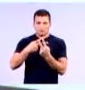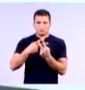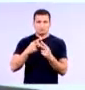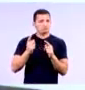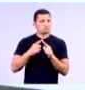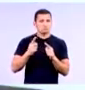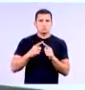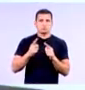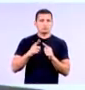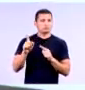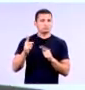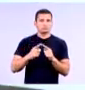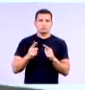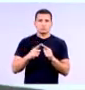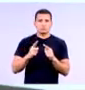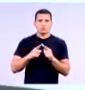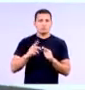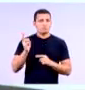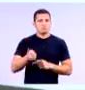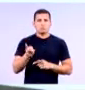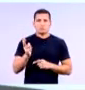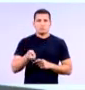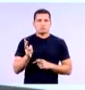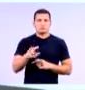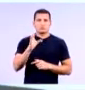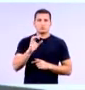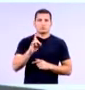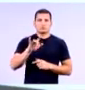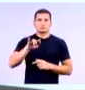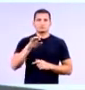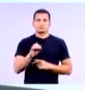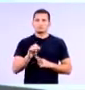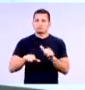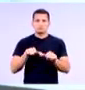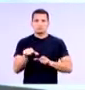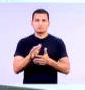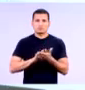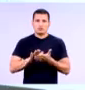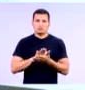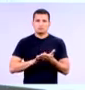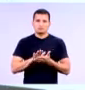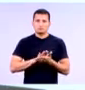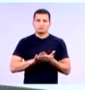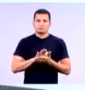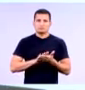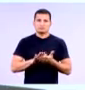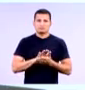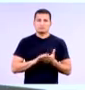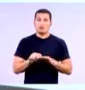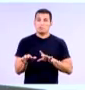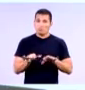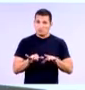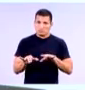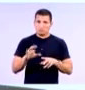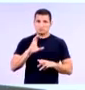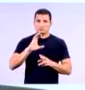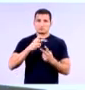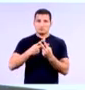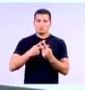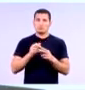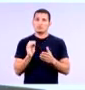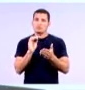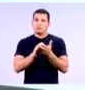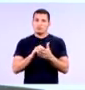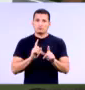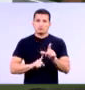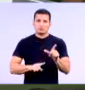a isso, né? O código é o mesmo, não muda nada. A única questão é que os programadores C# colocam letra maiúscula